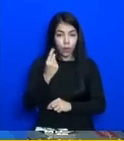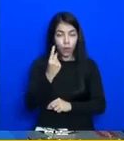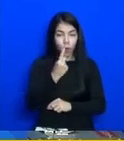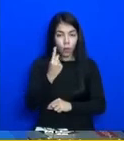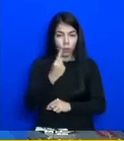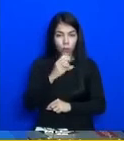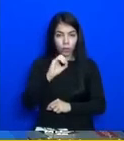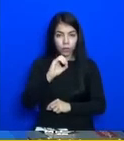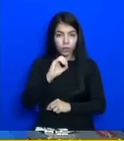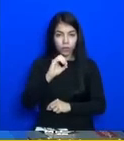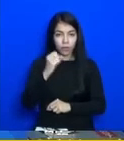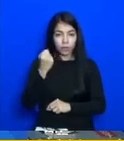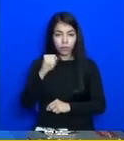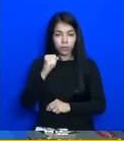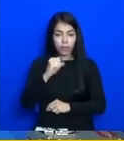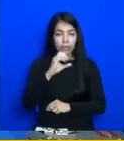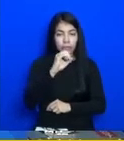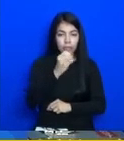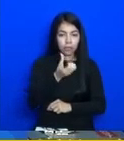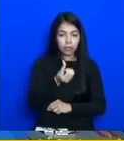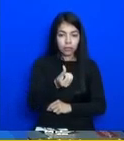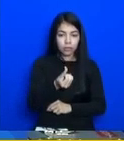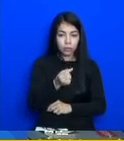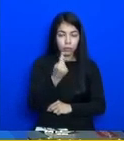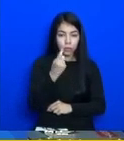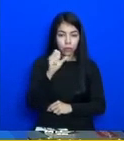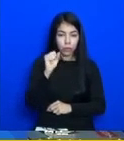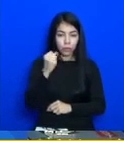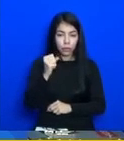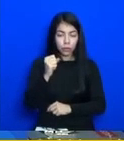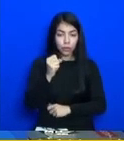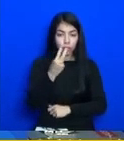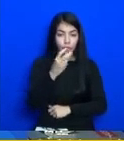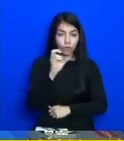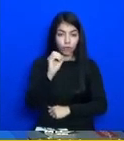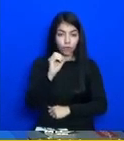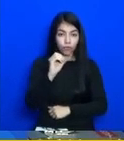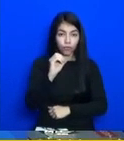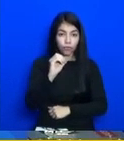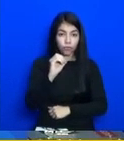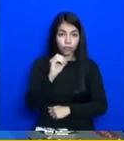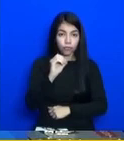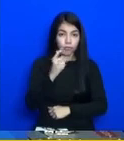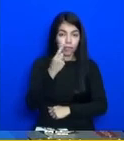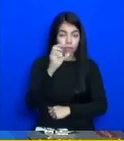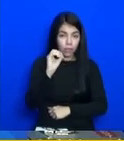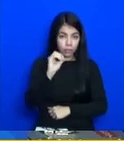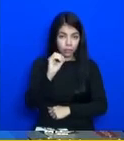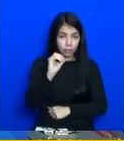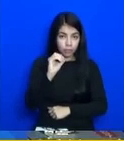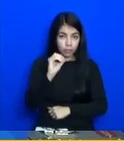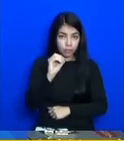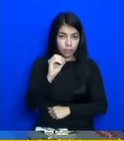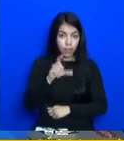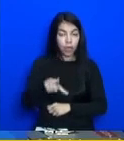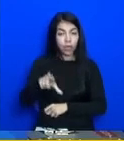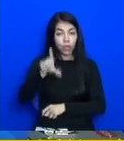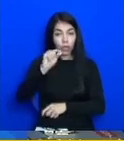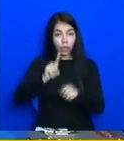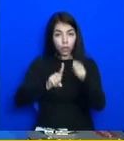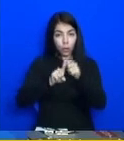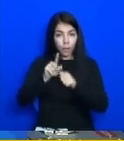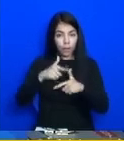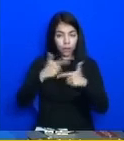11, 08, 06, 18, 20 e 10. A dezena do mês da